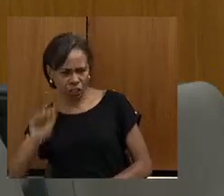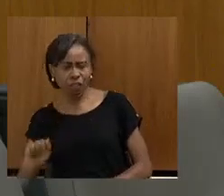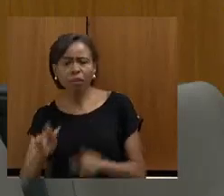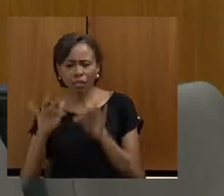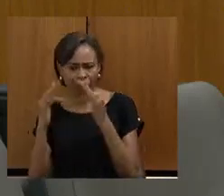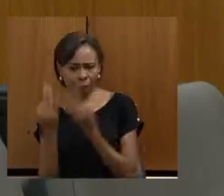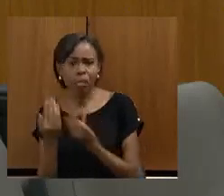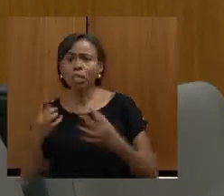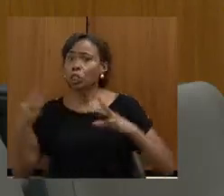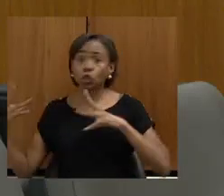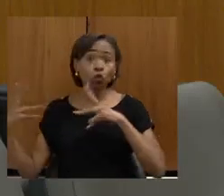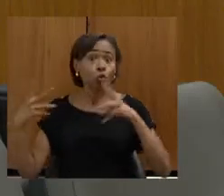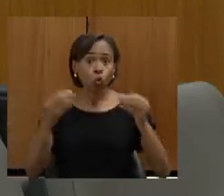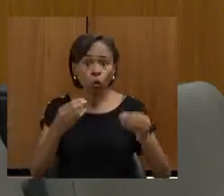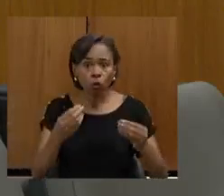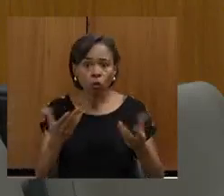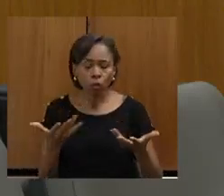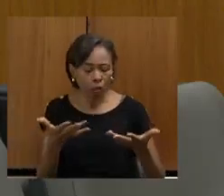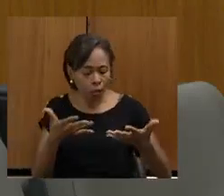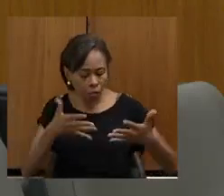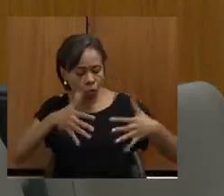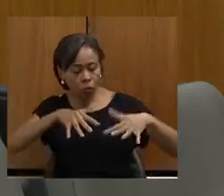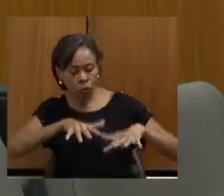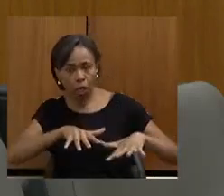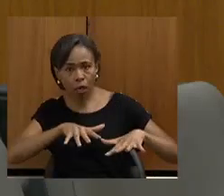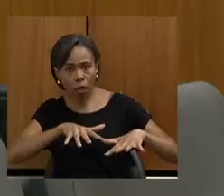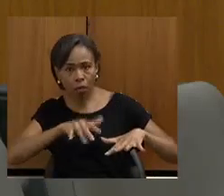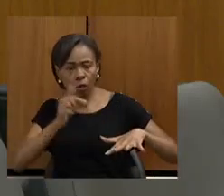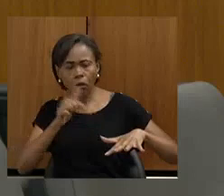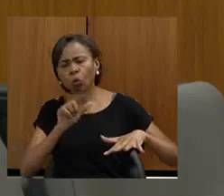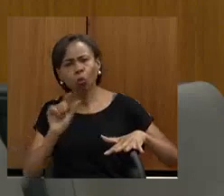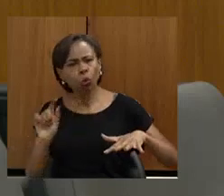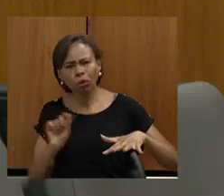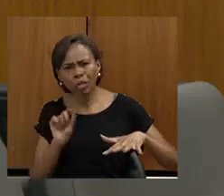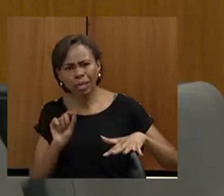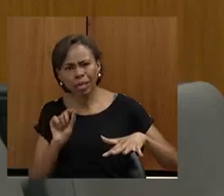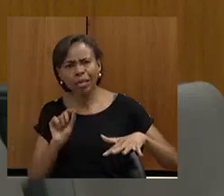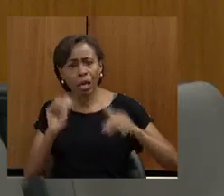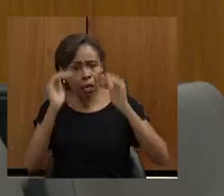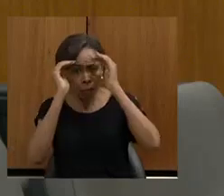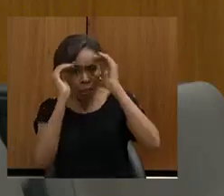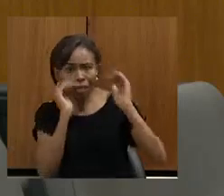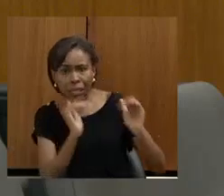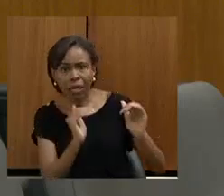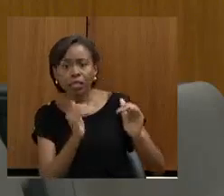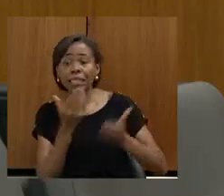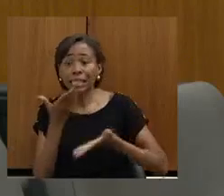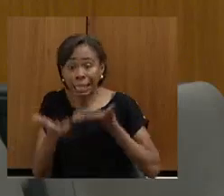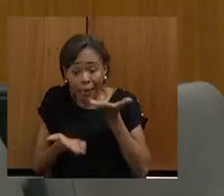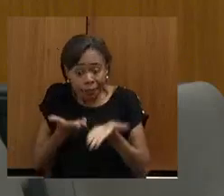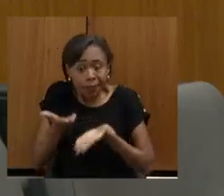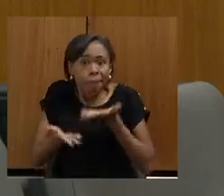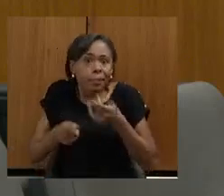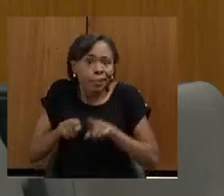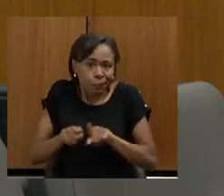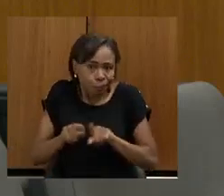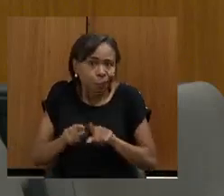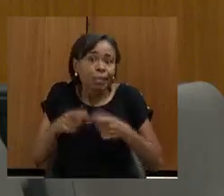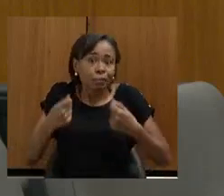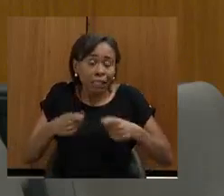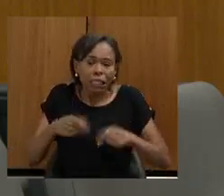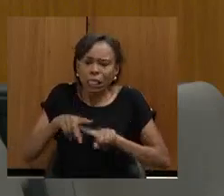aqui presentes. Inclusão, ela precisa não só ser escutada, precisa do tratamento. A gente precisa